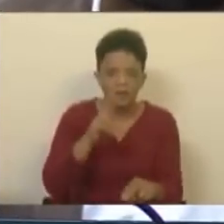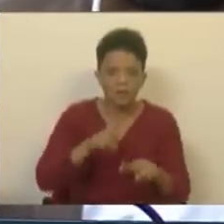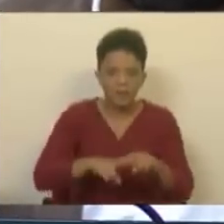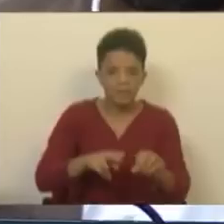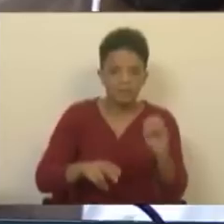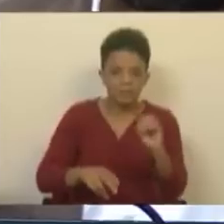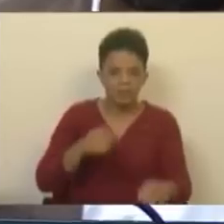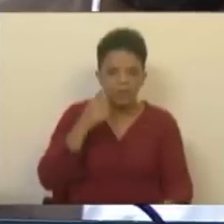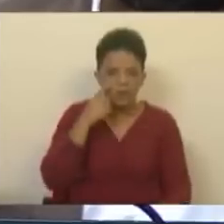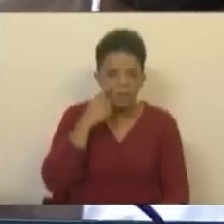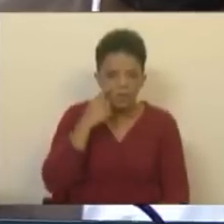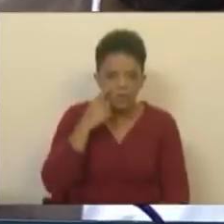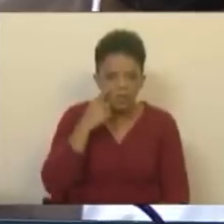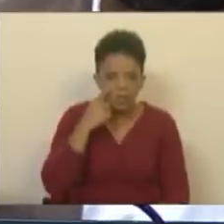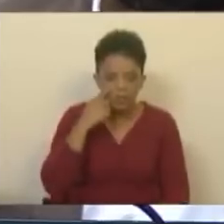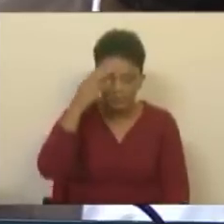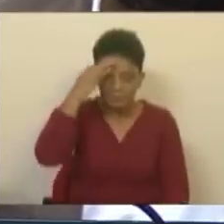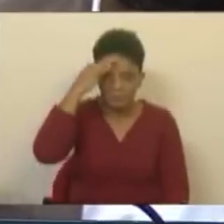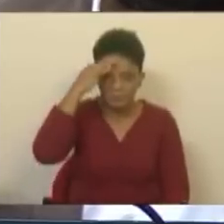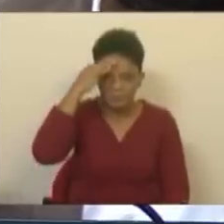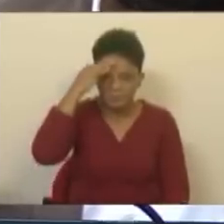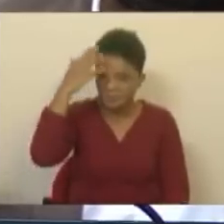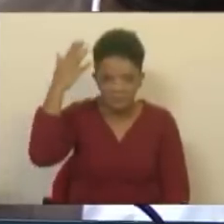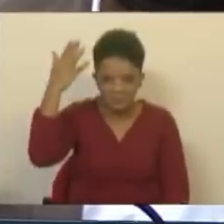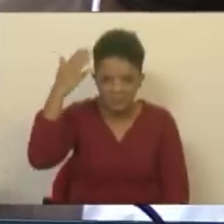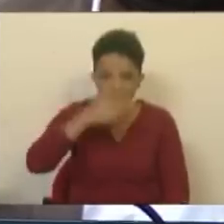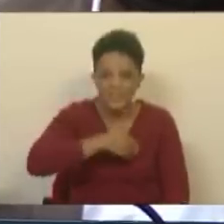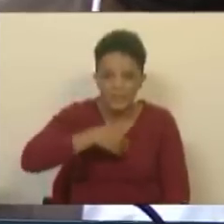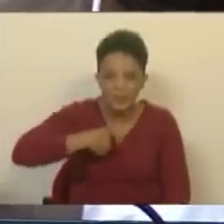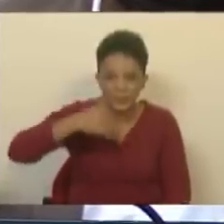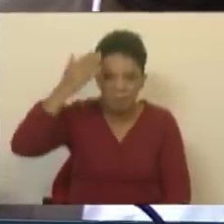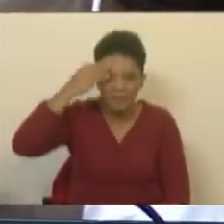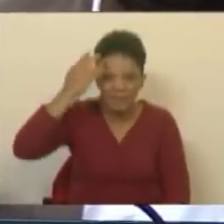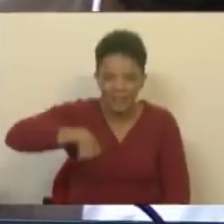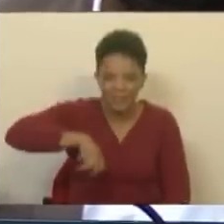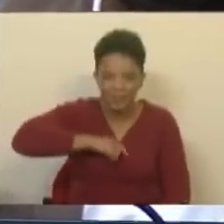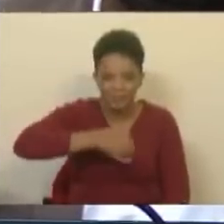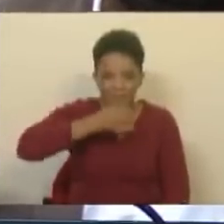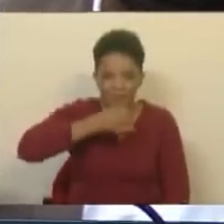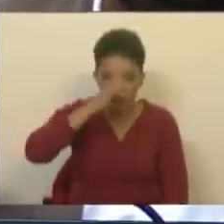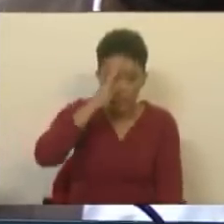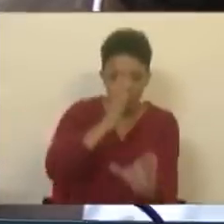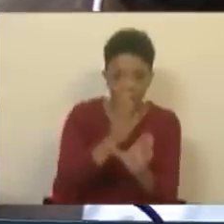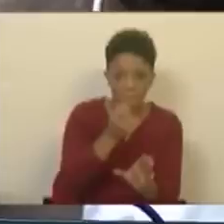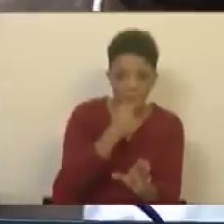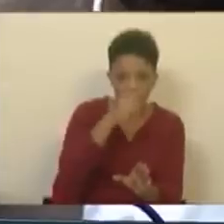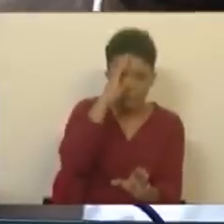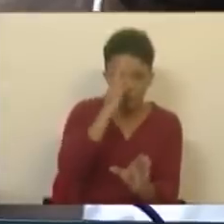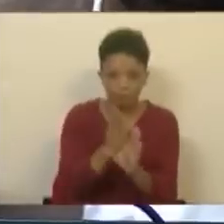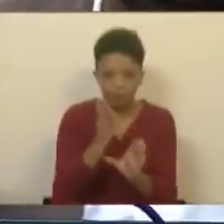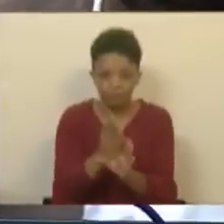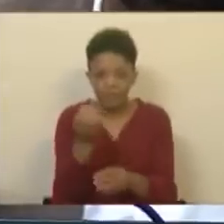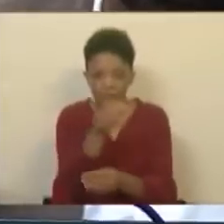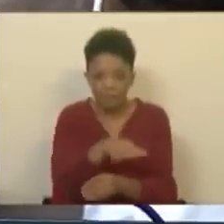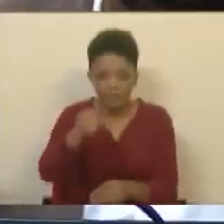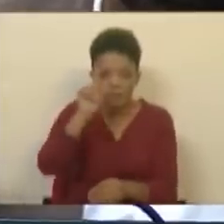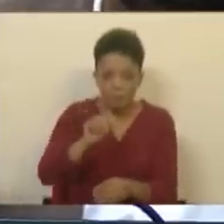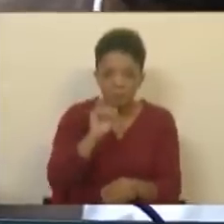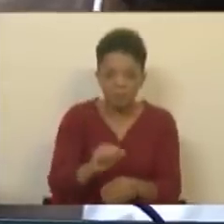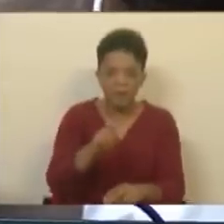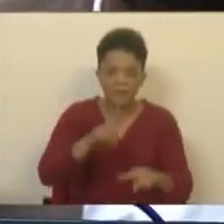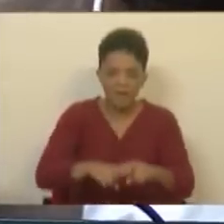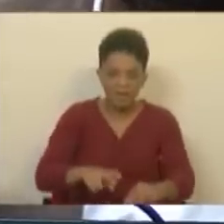vagas saúde mental do que discutimos tanto psiquiatria psiquiatria da infância Neurologia